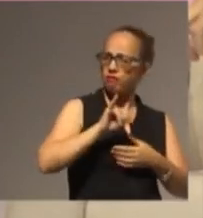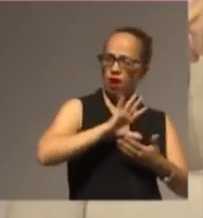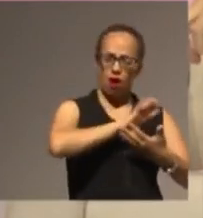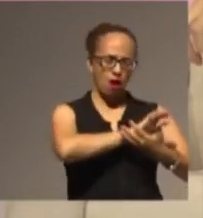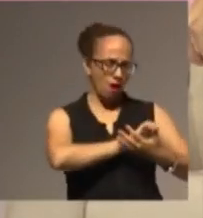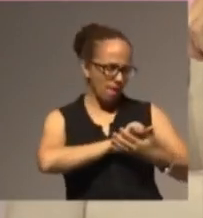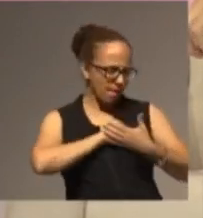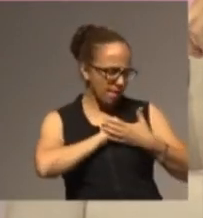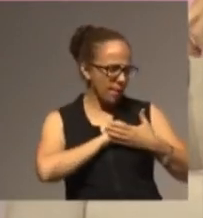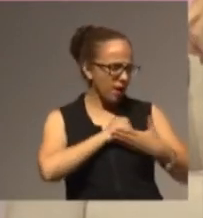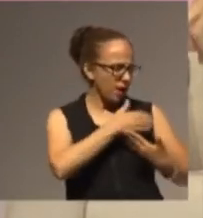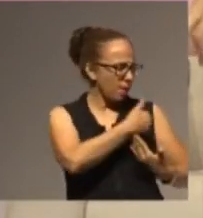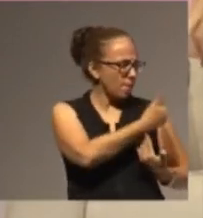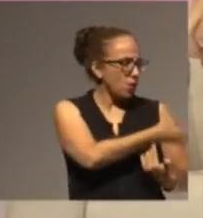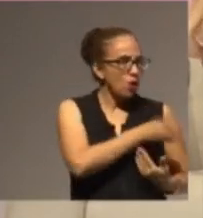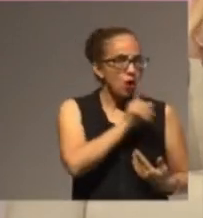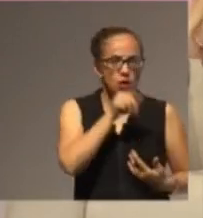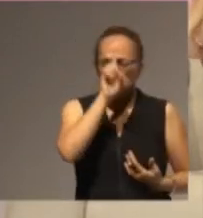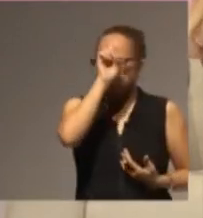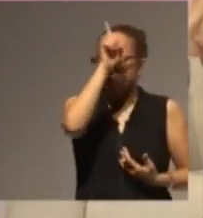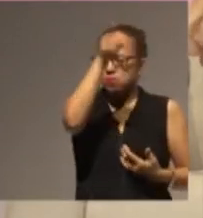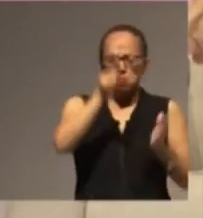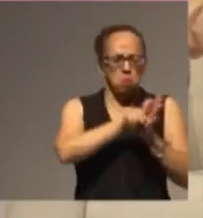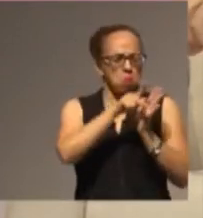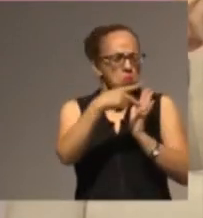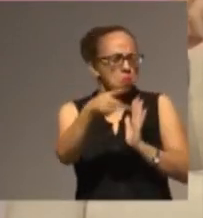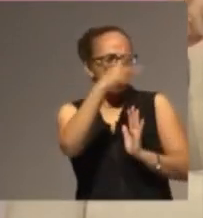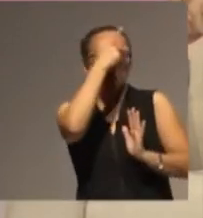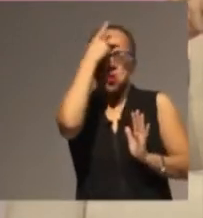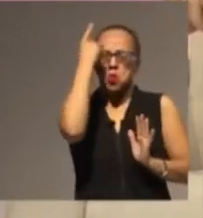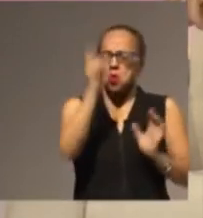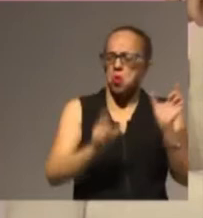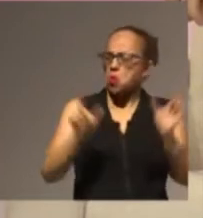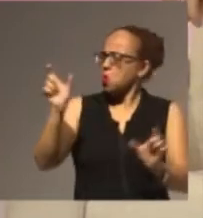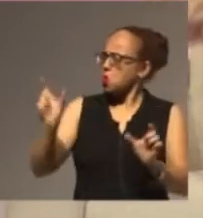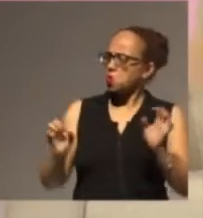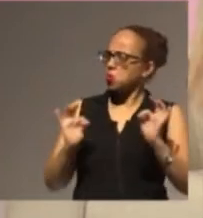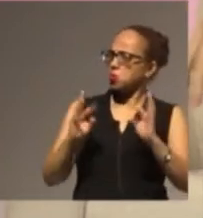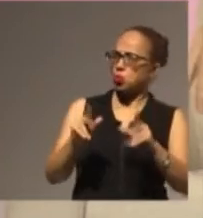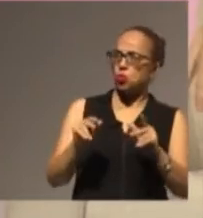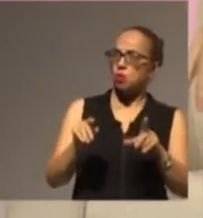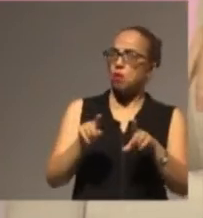da natureza da própria existência. Mas qual dia?